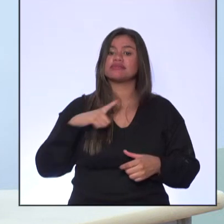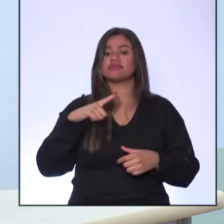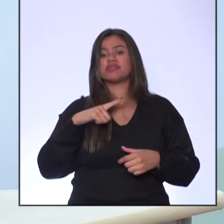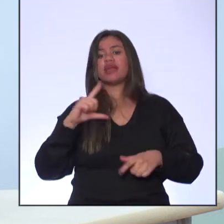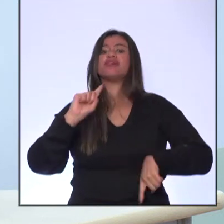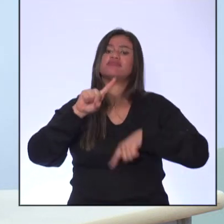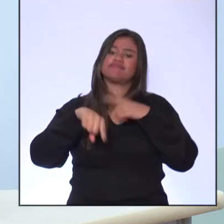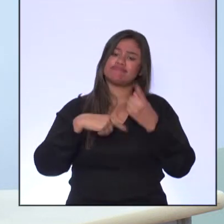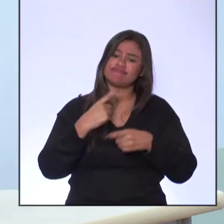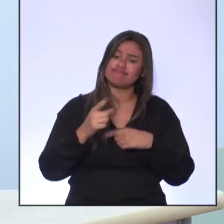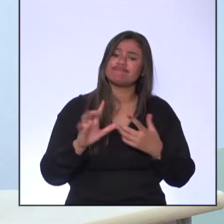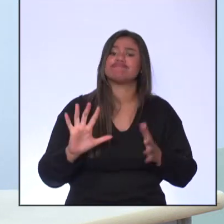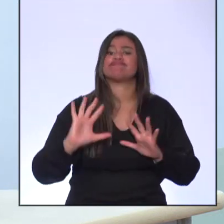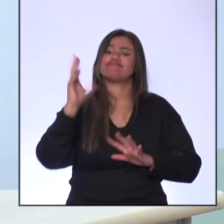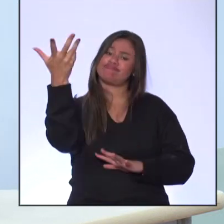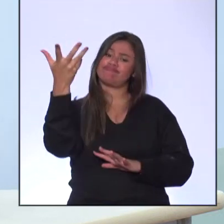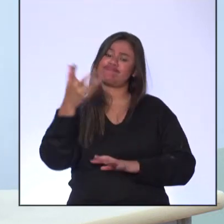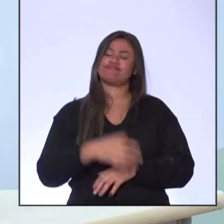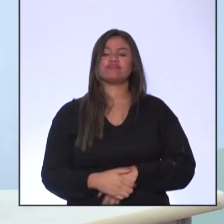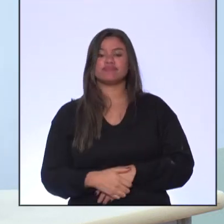e tem uma consequência.